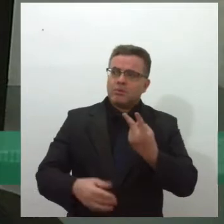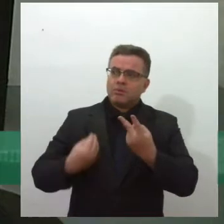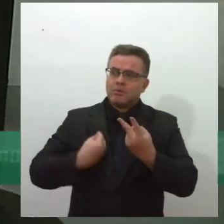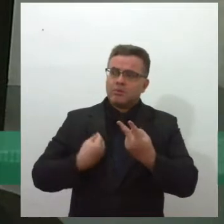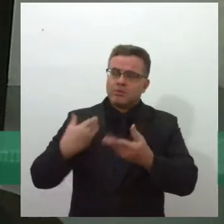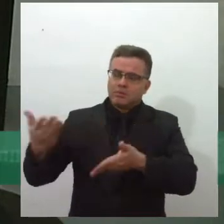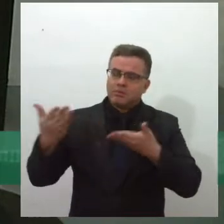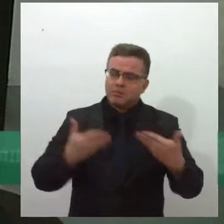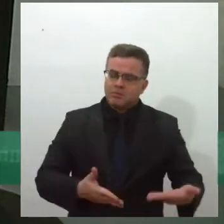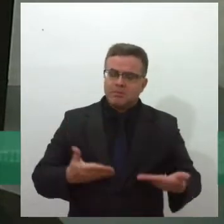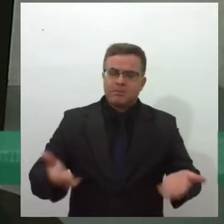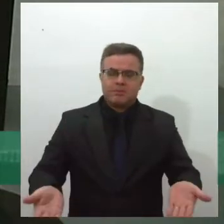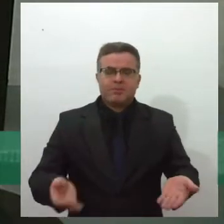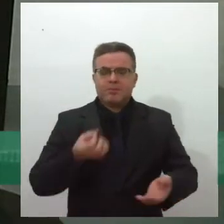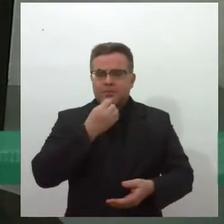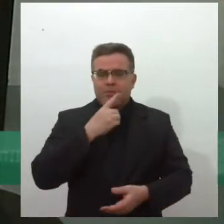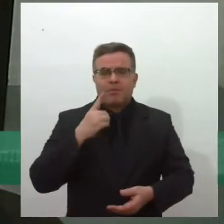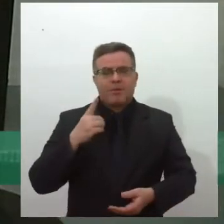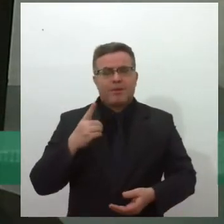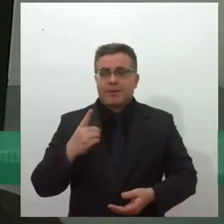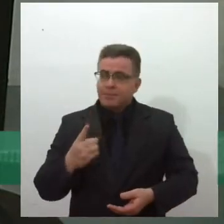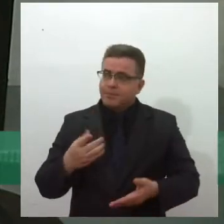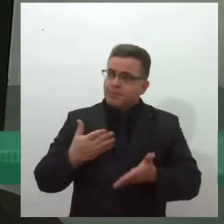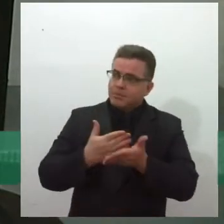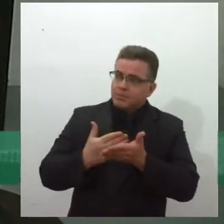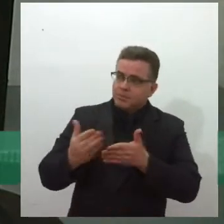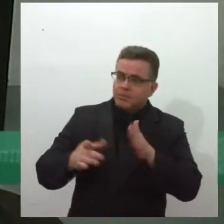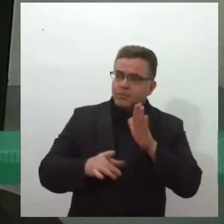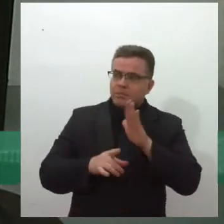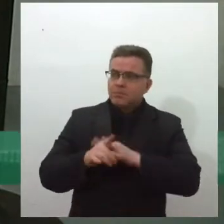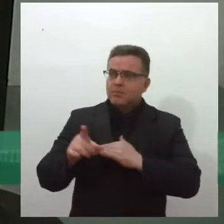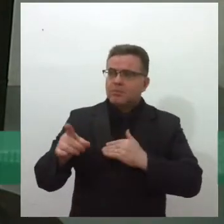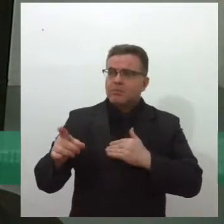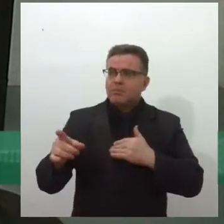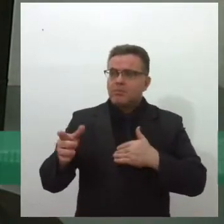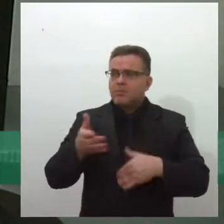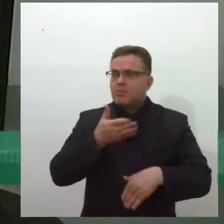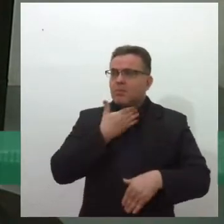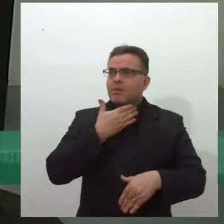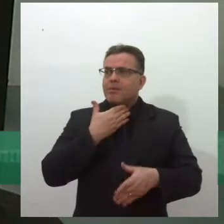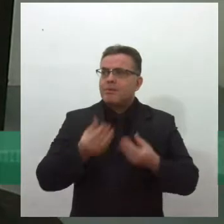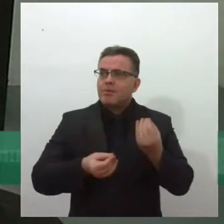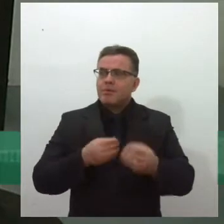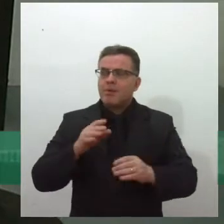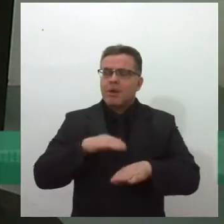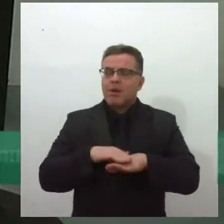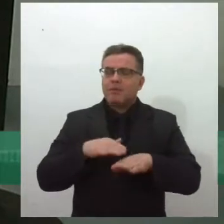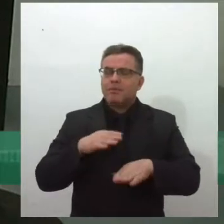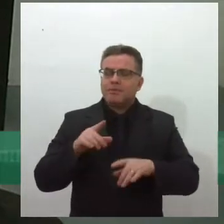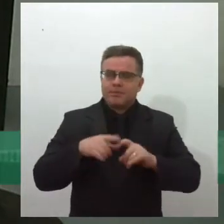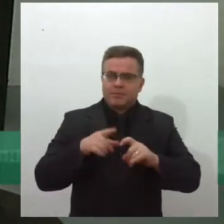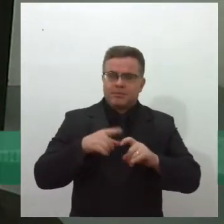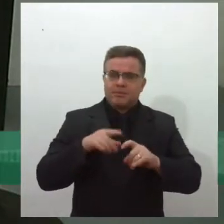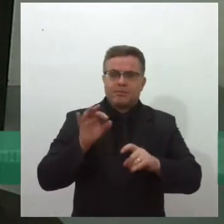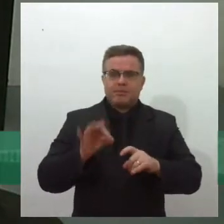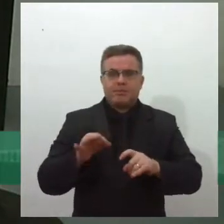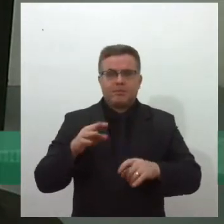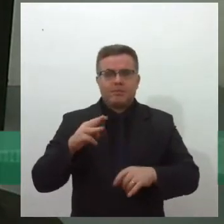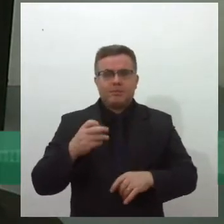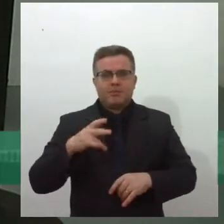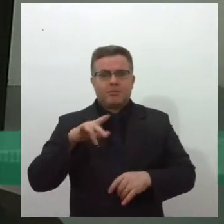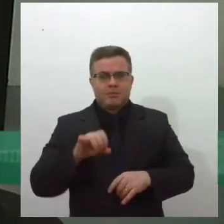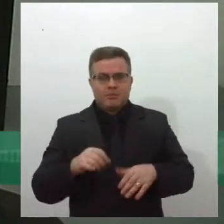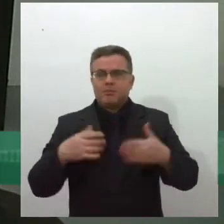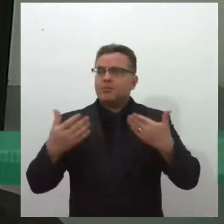em Pauta. Bom dia. Vou começar aí o nosso bate-papo conversando com o médico Márcio Sintra, né? Eu gostaria que o